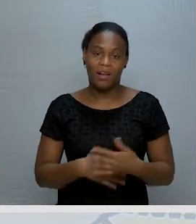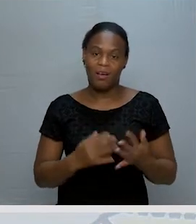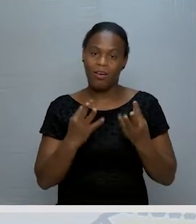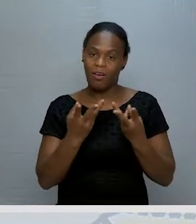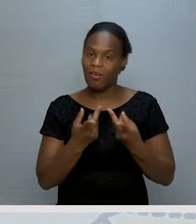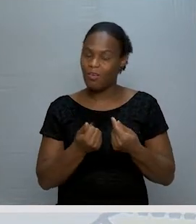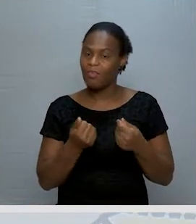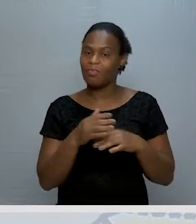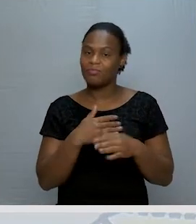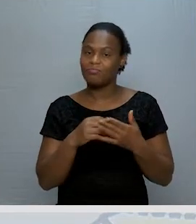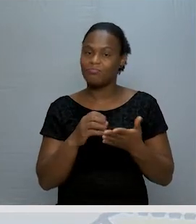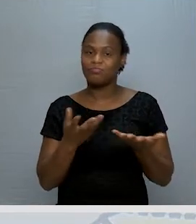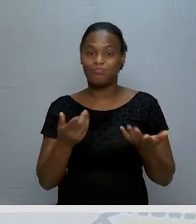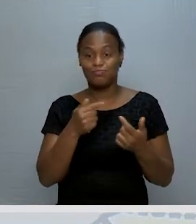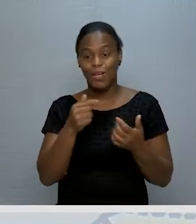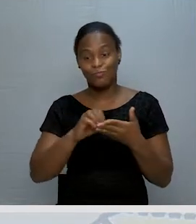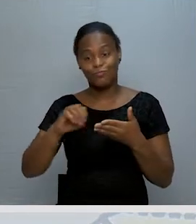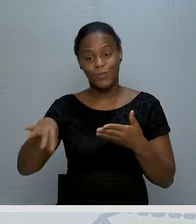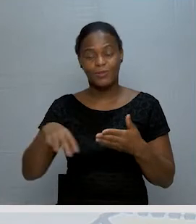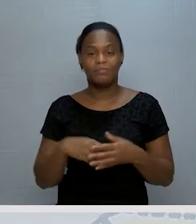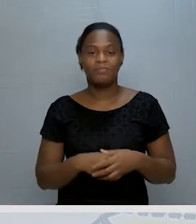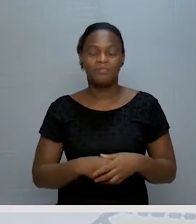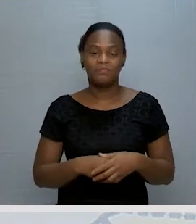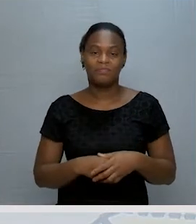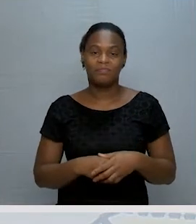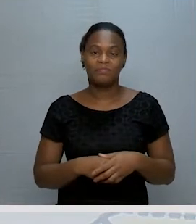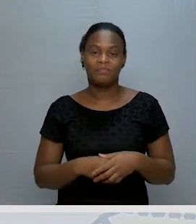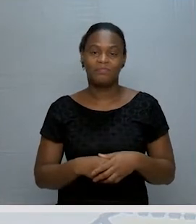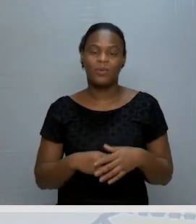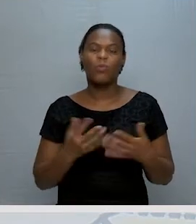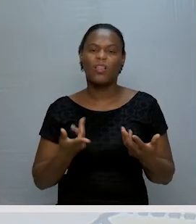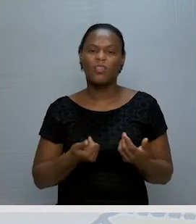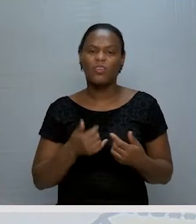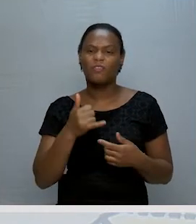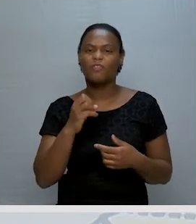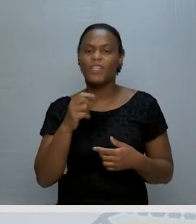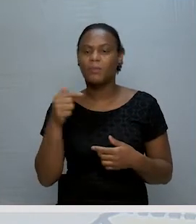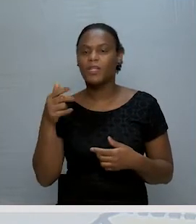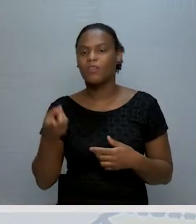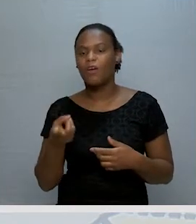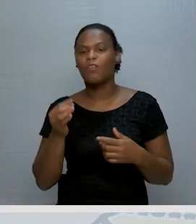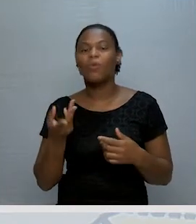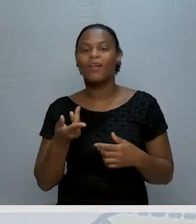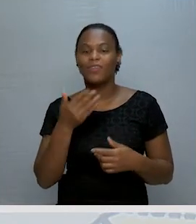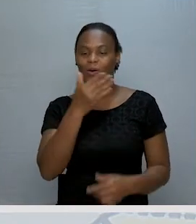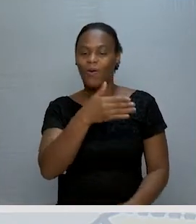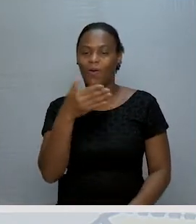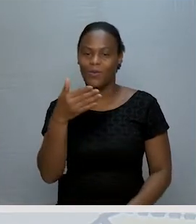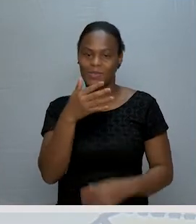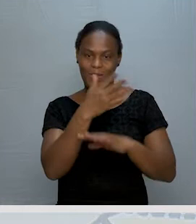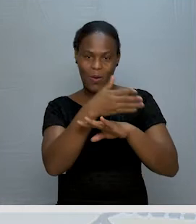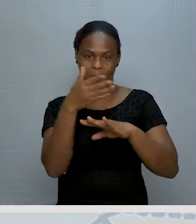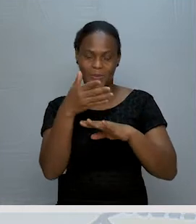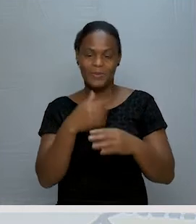e subtrair os numeradores. 20 menos 9 igual a, isso,